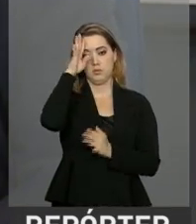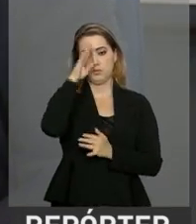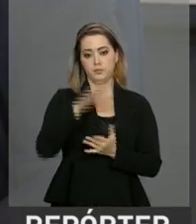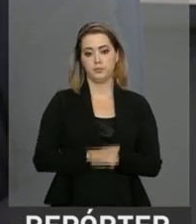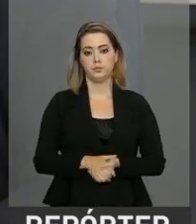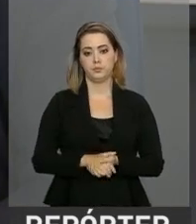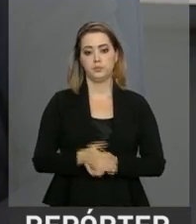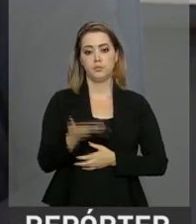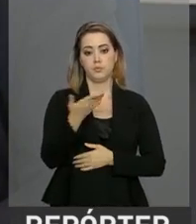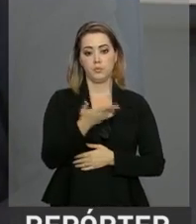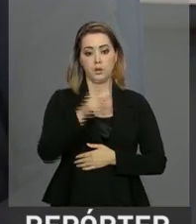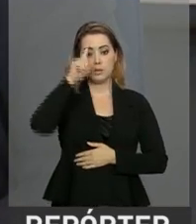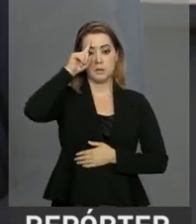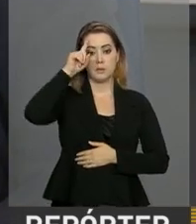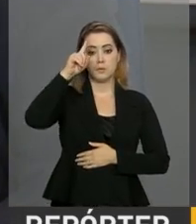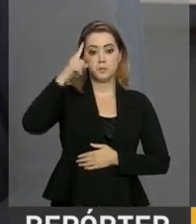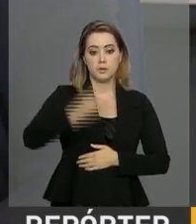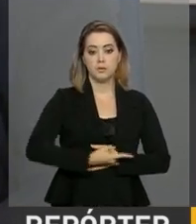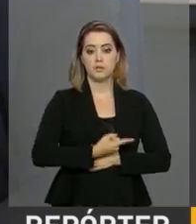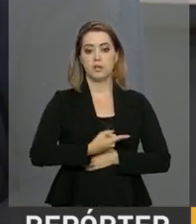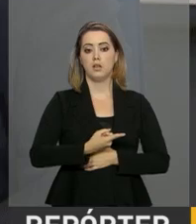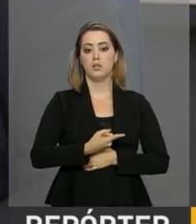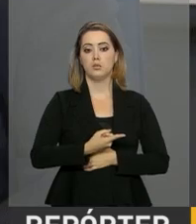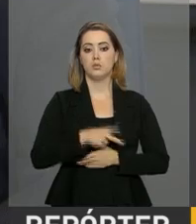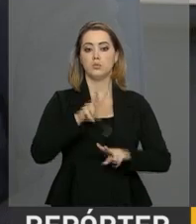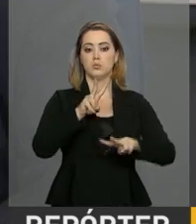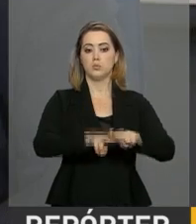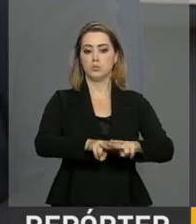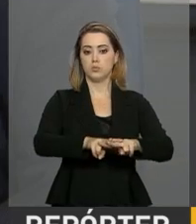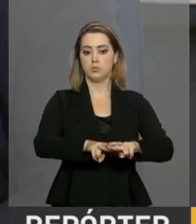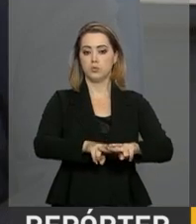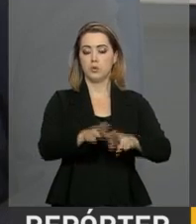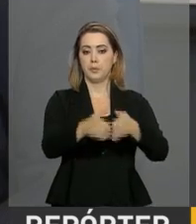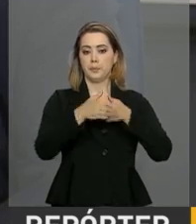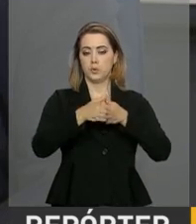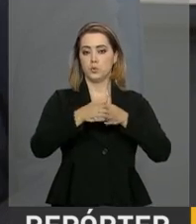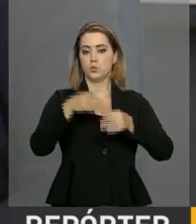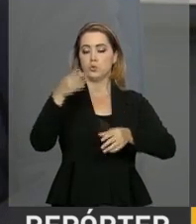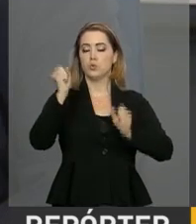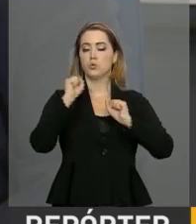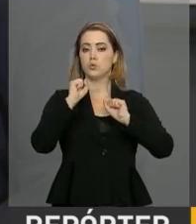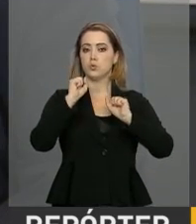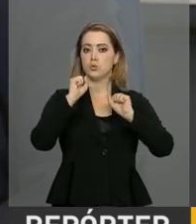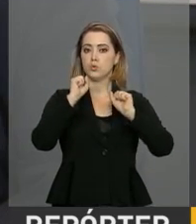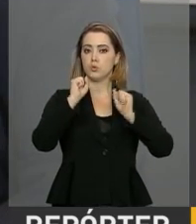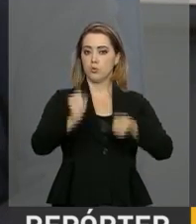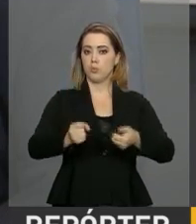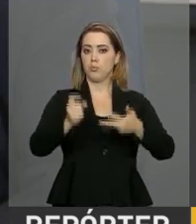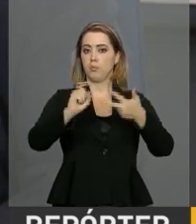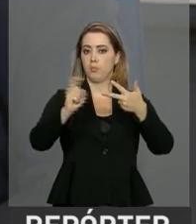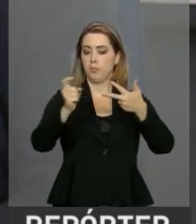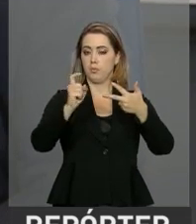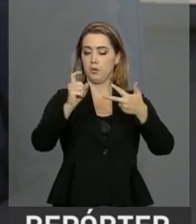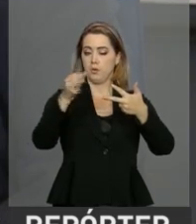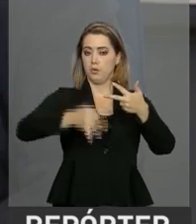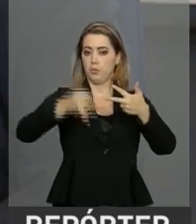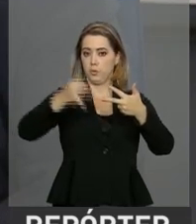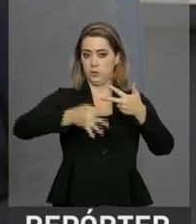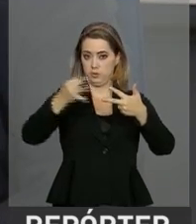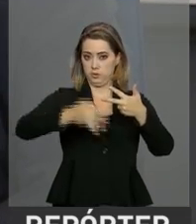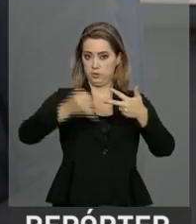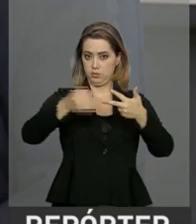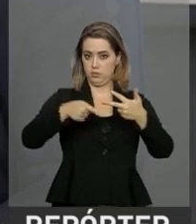Esses mandados, eles foram determinados pelo Poder Judiciário a partir de